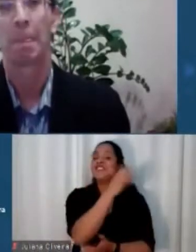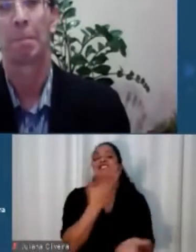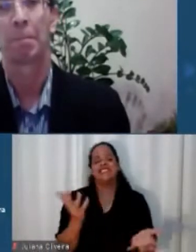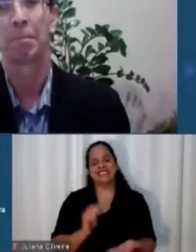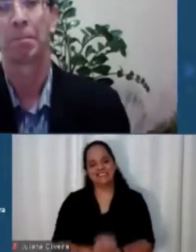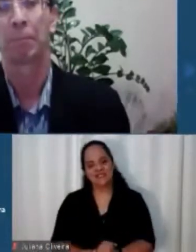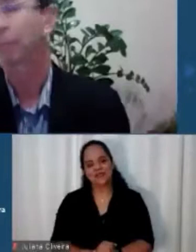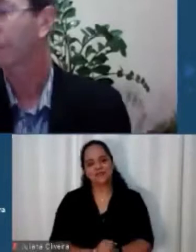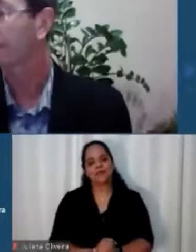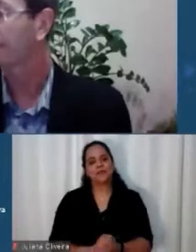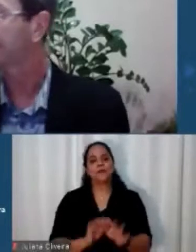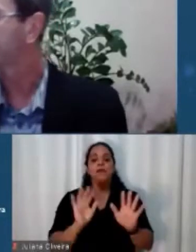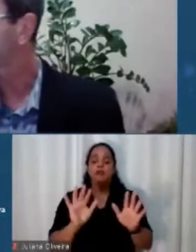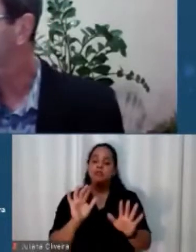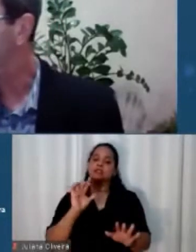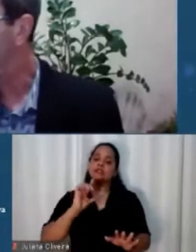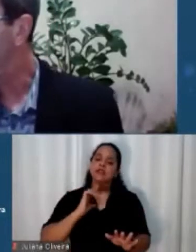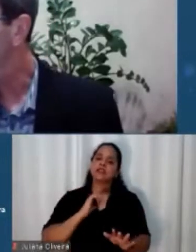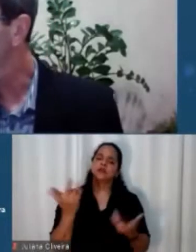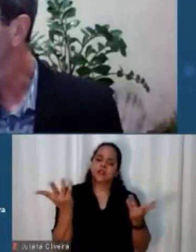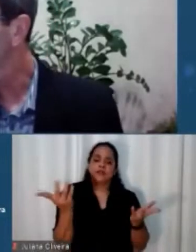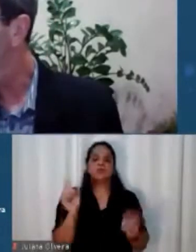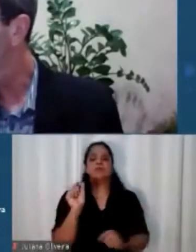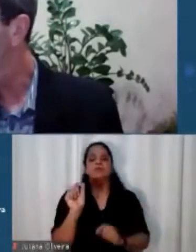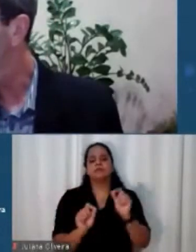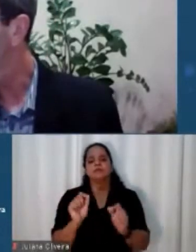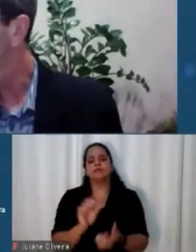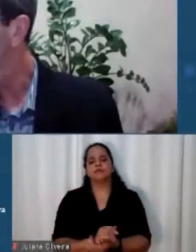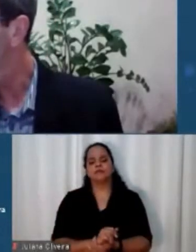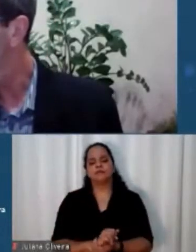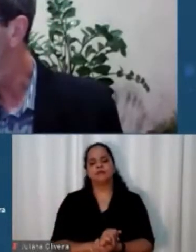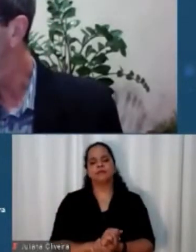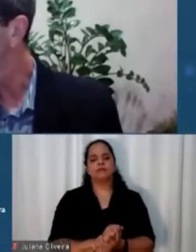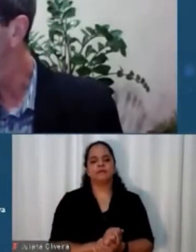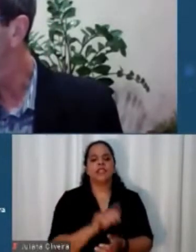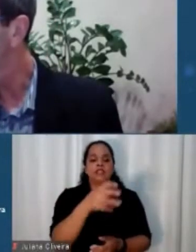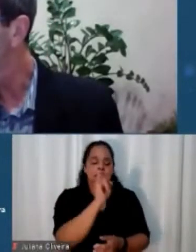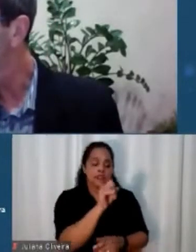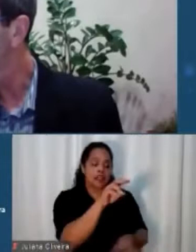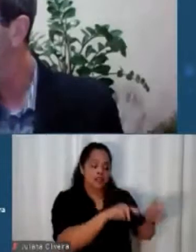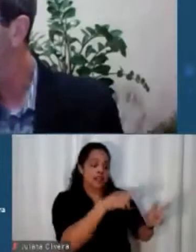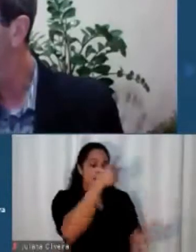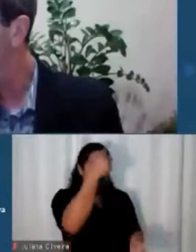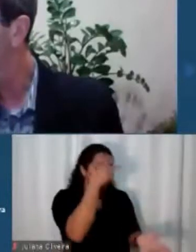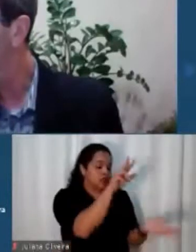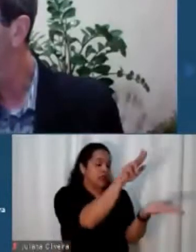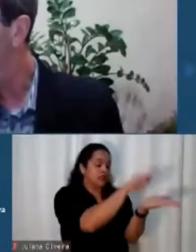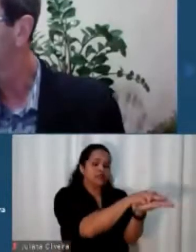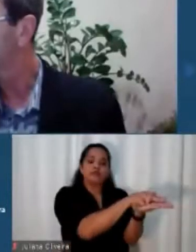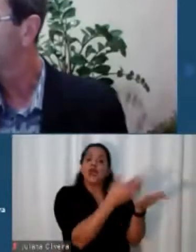Existe naturalmente que se avaliar aquilo que